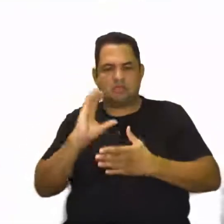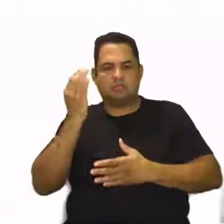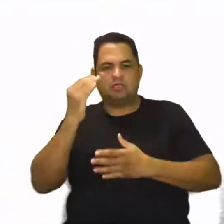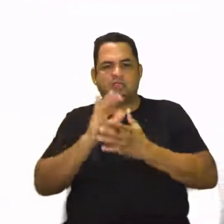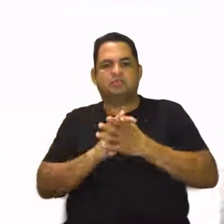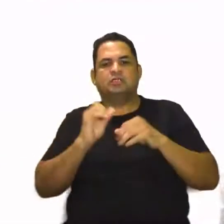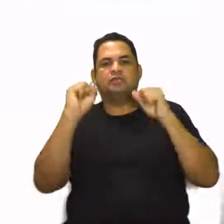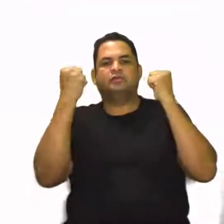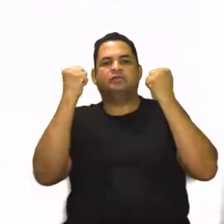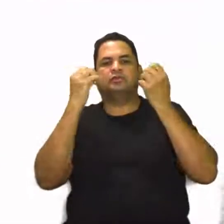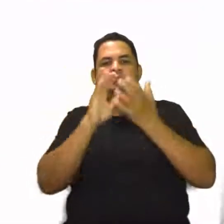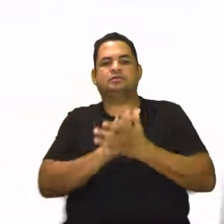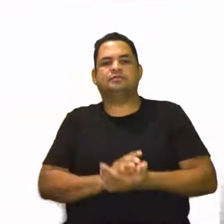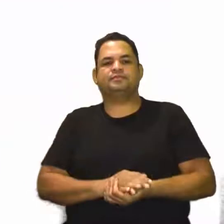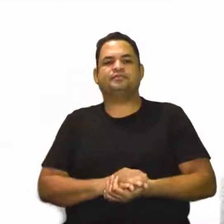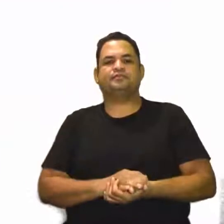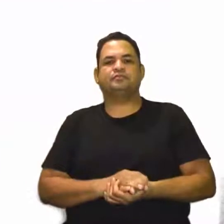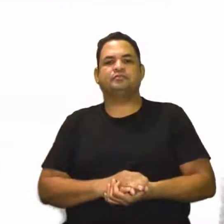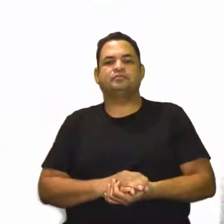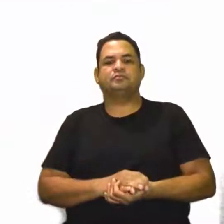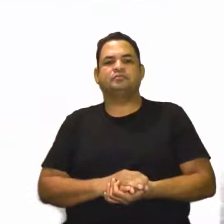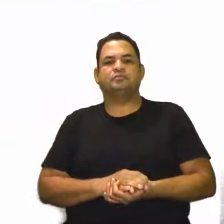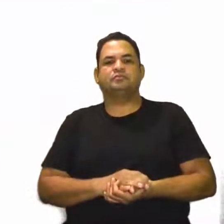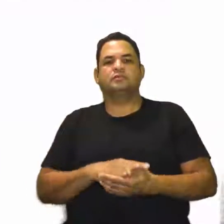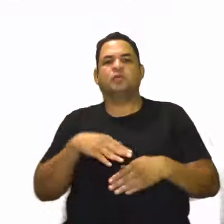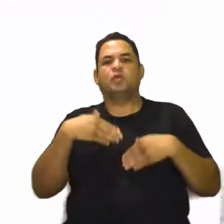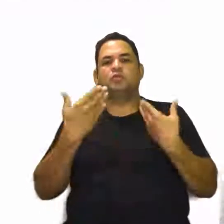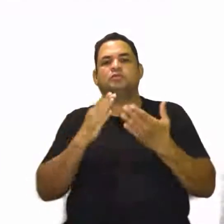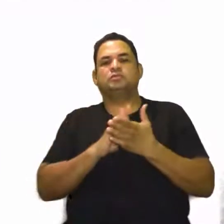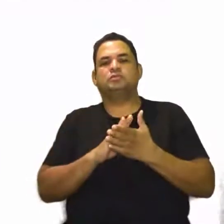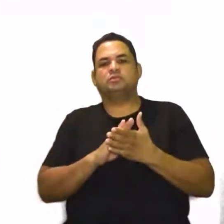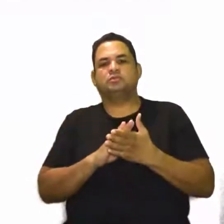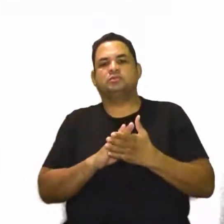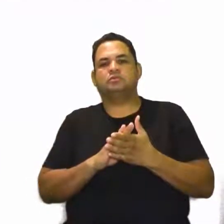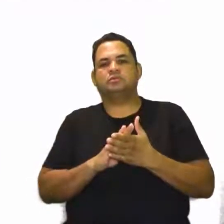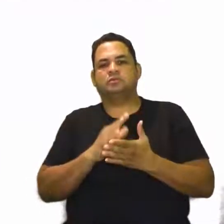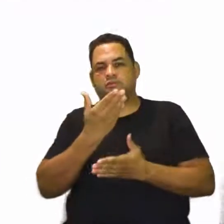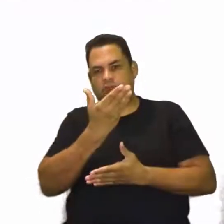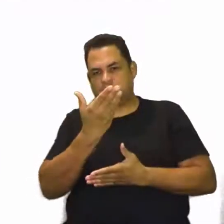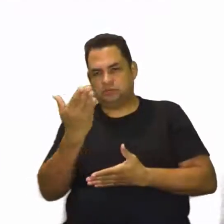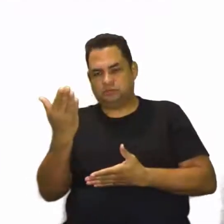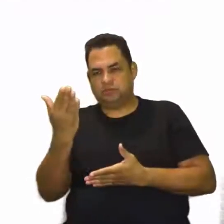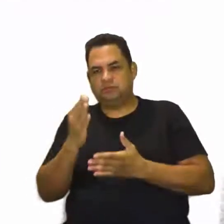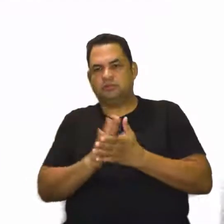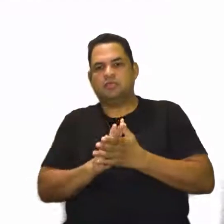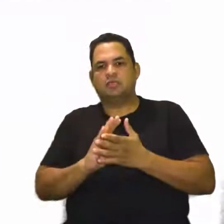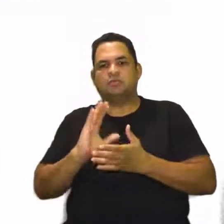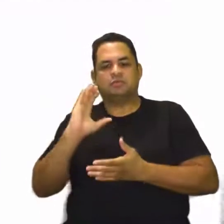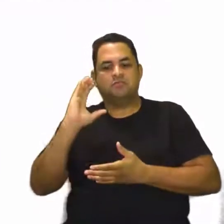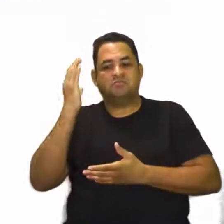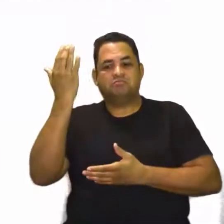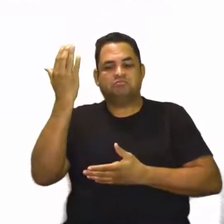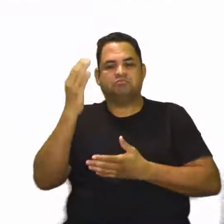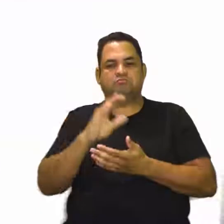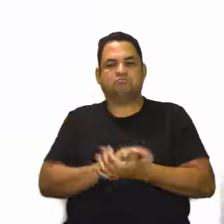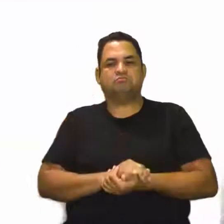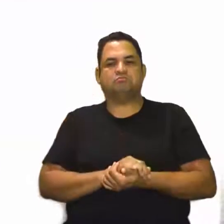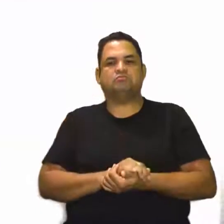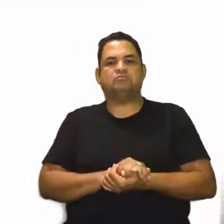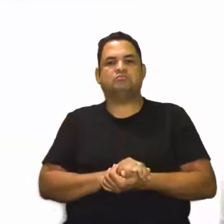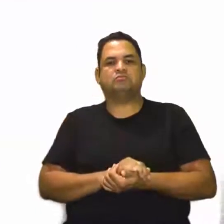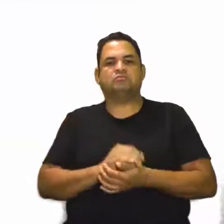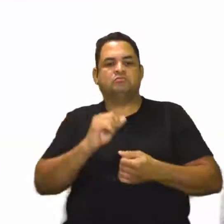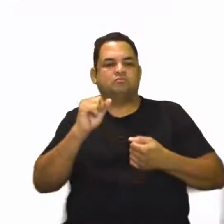seriam quais? Então vejam bem, quando a gente fala de aptidão física como capacidade ali